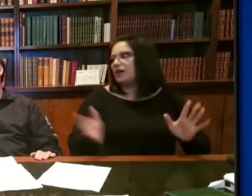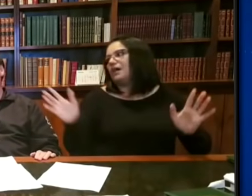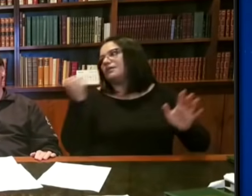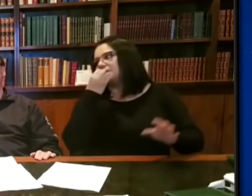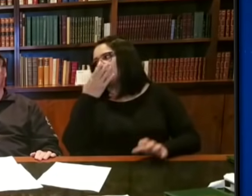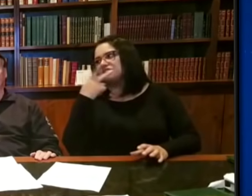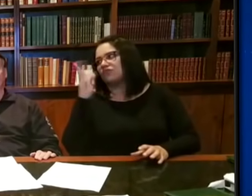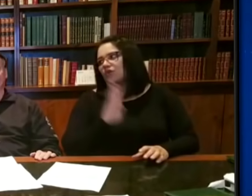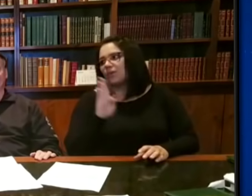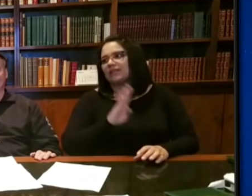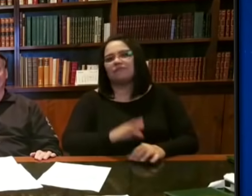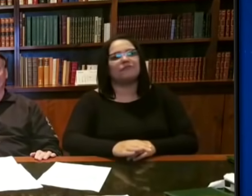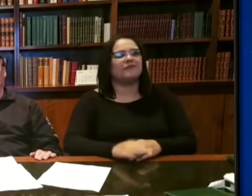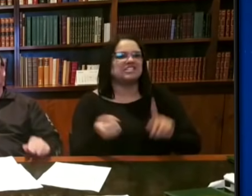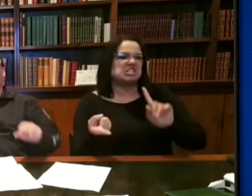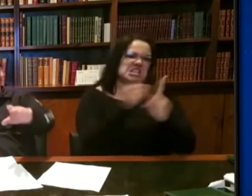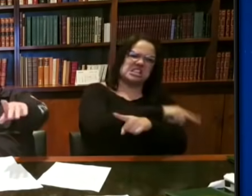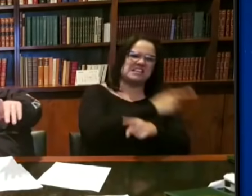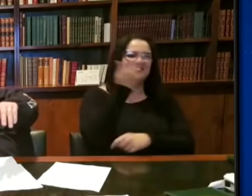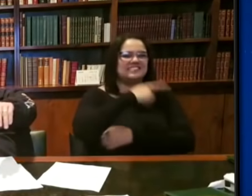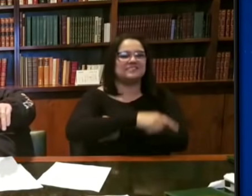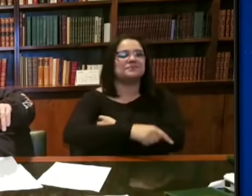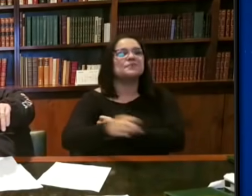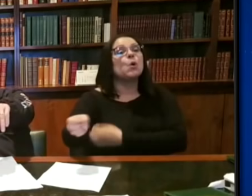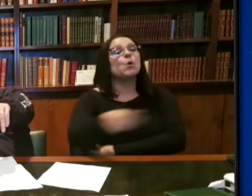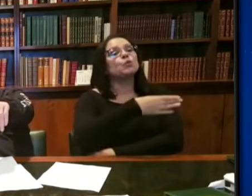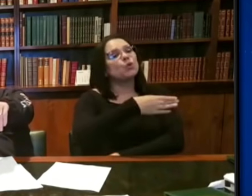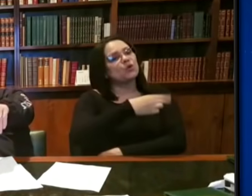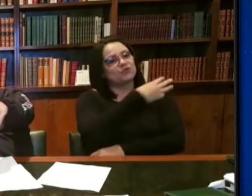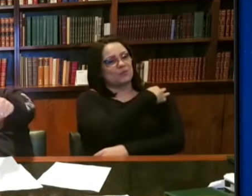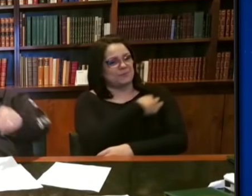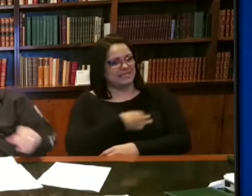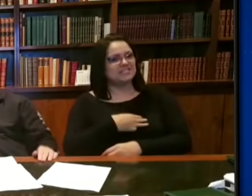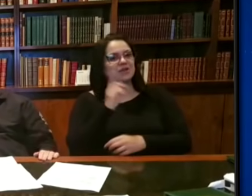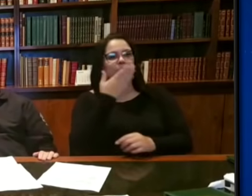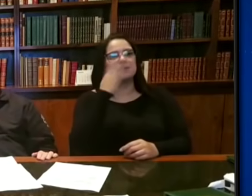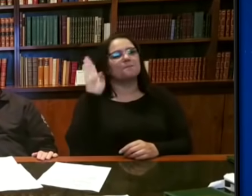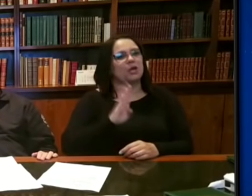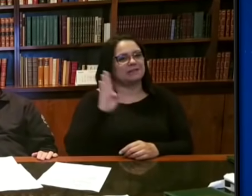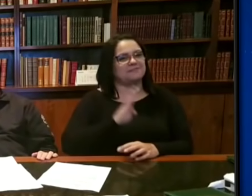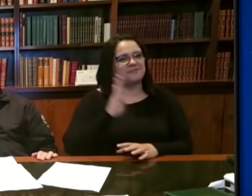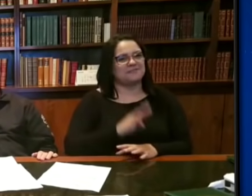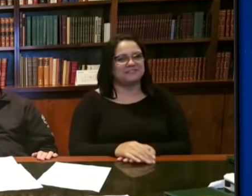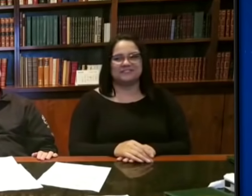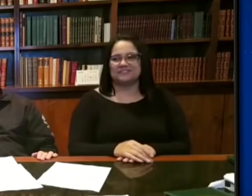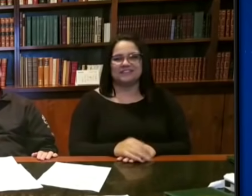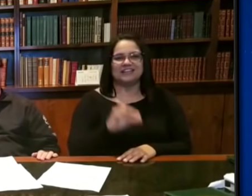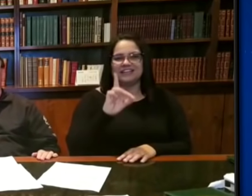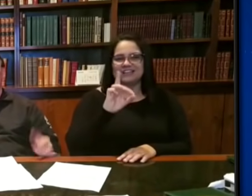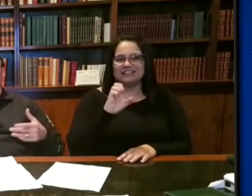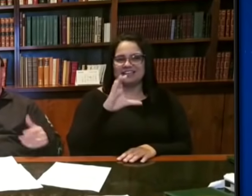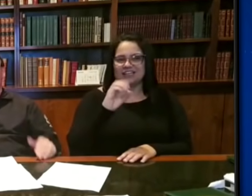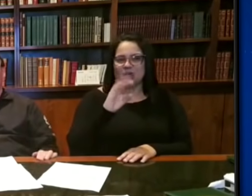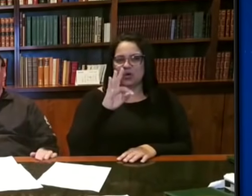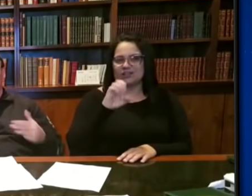pô. Aí viramos o jogo, viramos o jogo. Ah, o novo ministro da educação é botafoguense, hein? O Decotelli. O Decotelli é